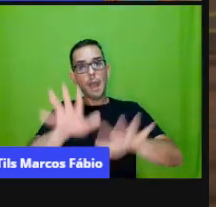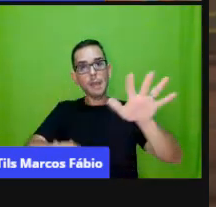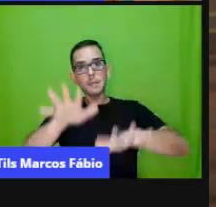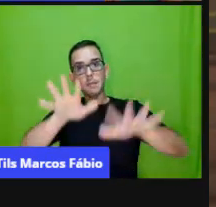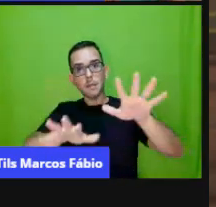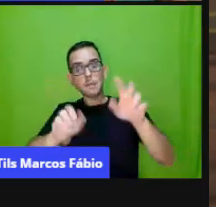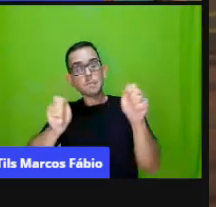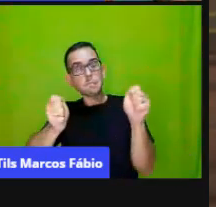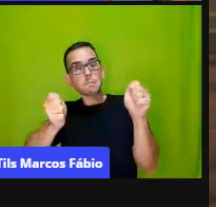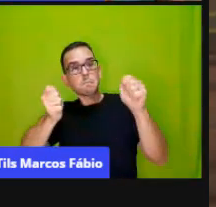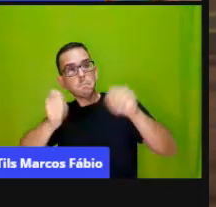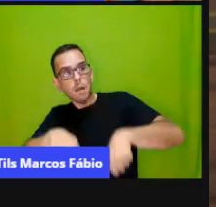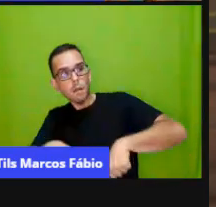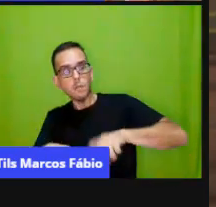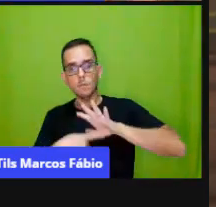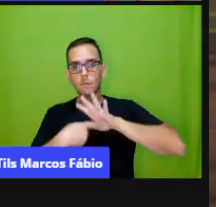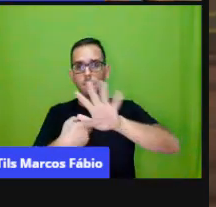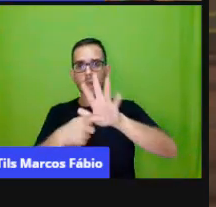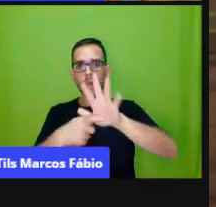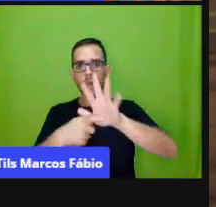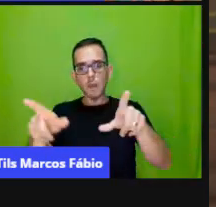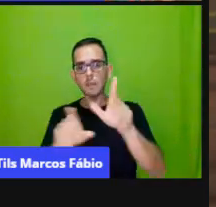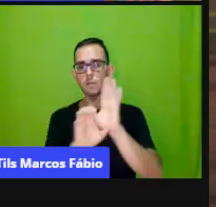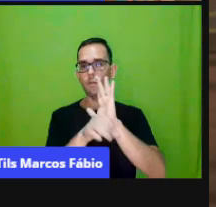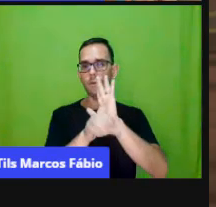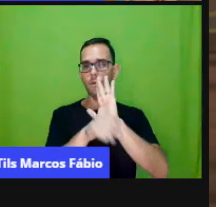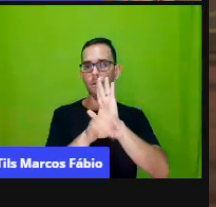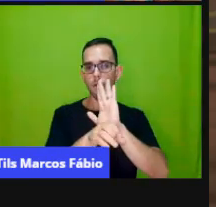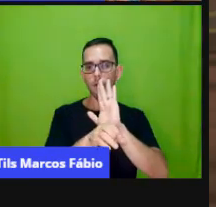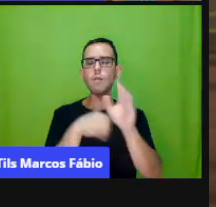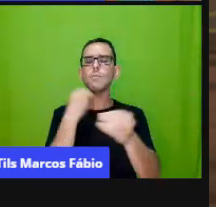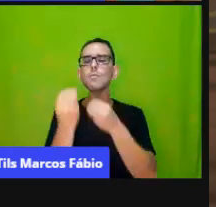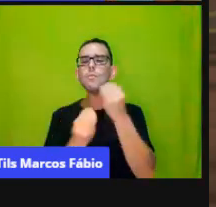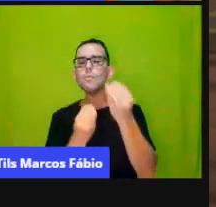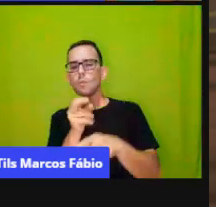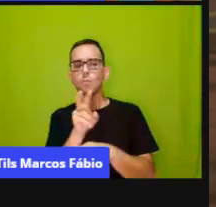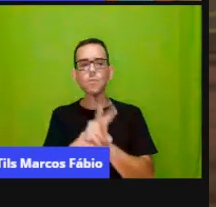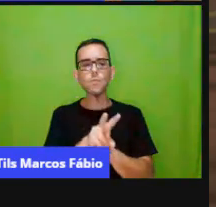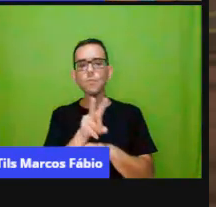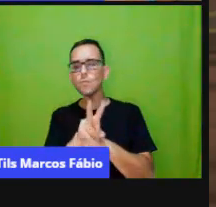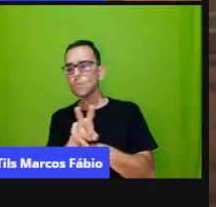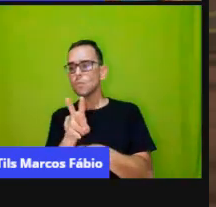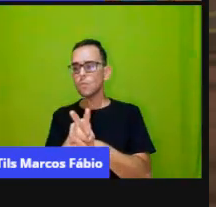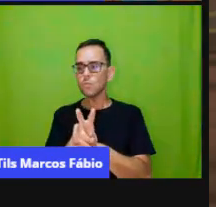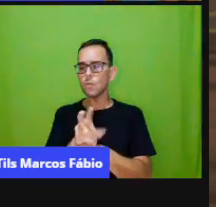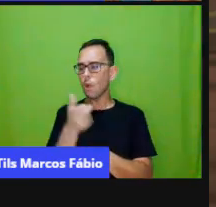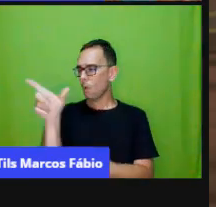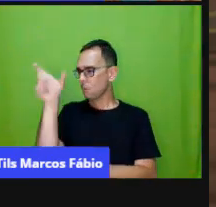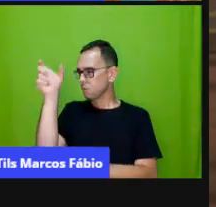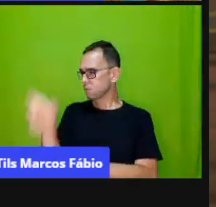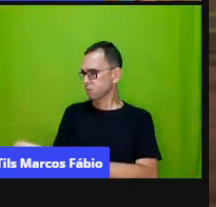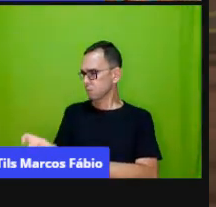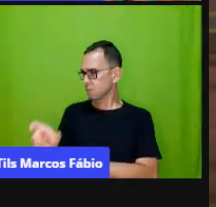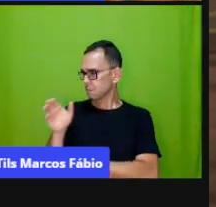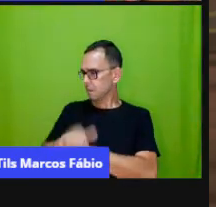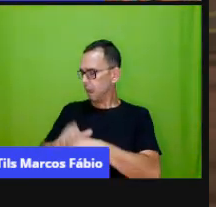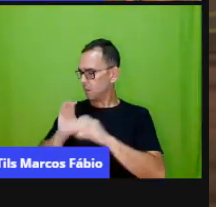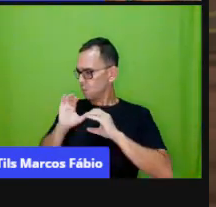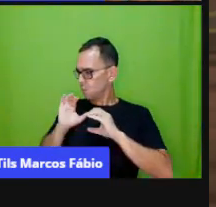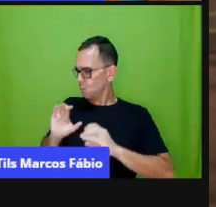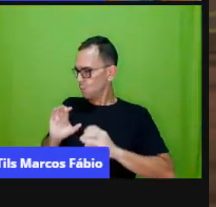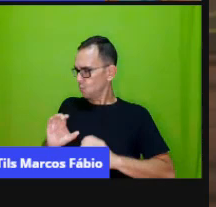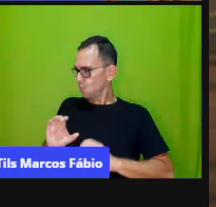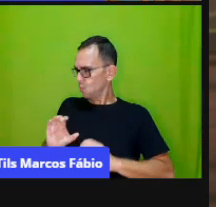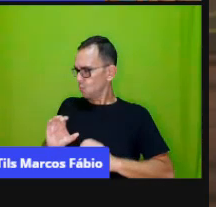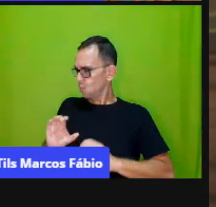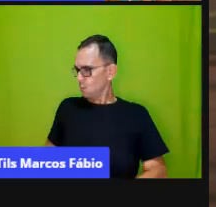dar diferenças até conceituais na forma como se aborda. Talvez alguém que seja mais comportamentalista, que trabalhe na